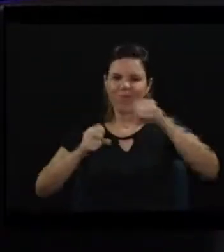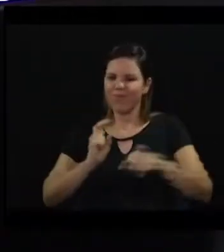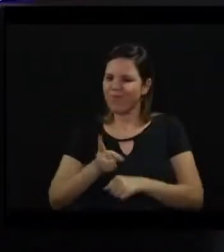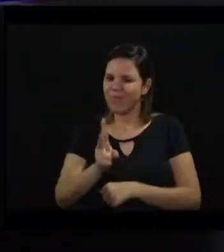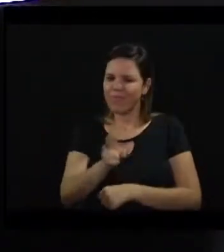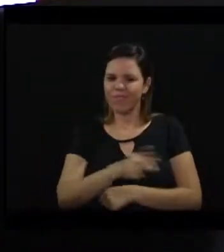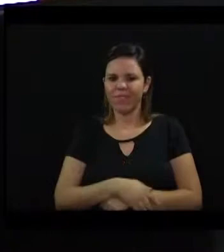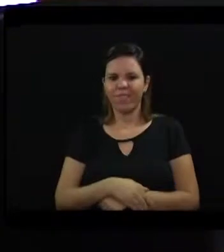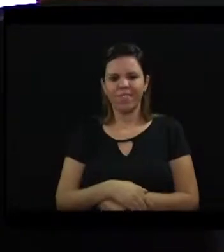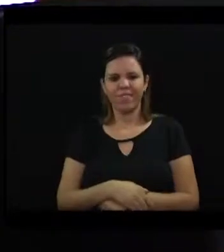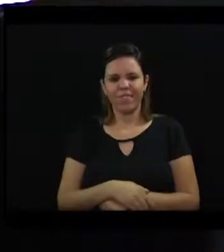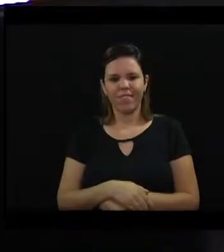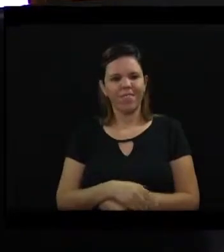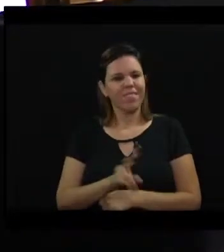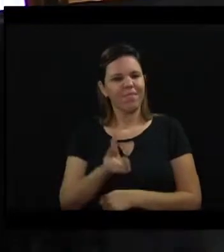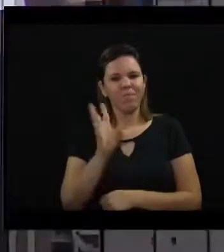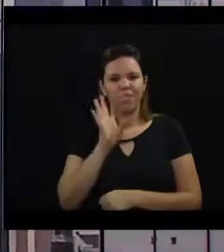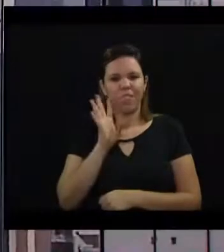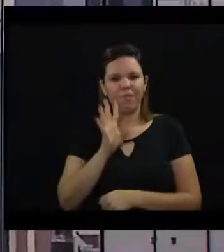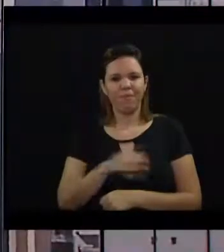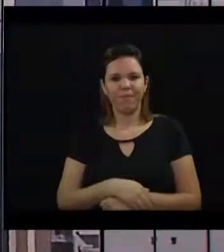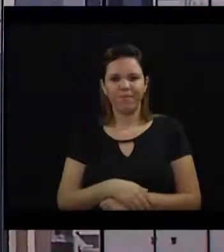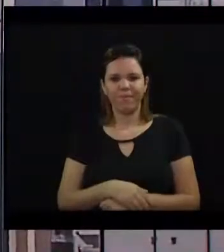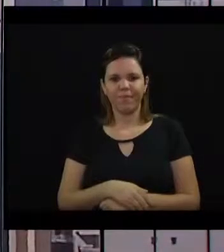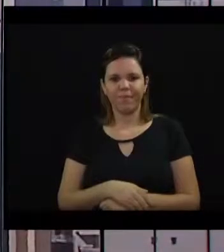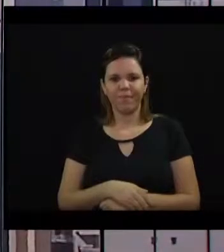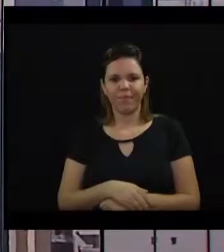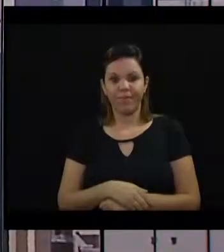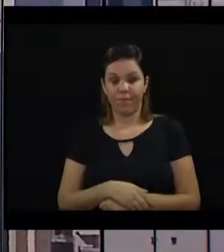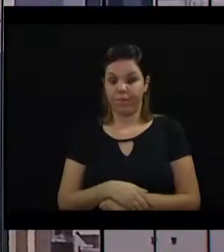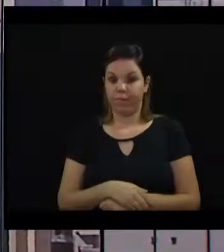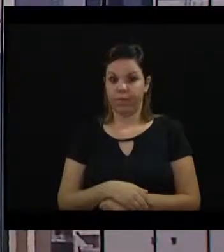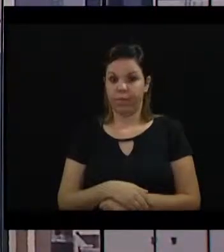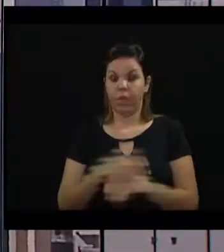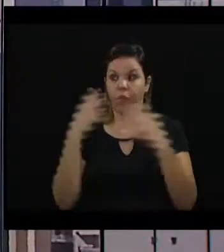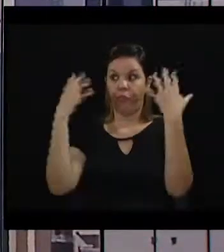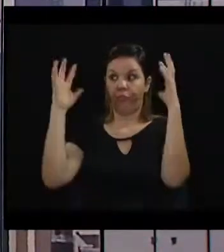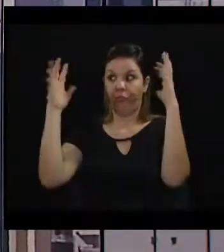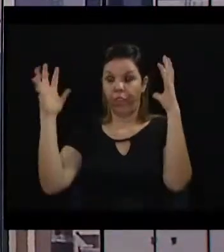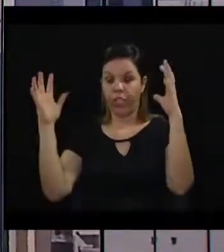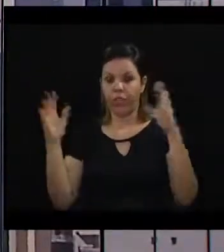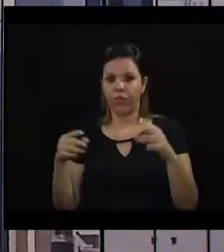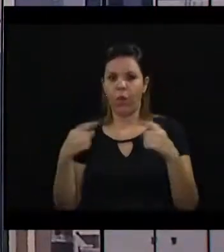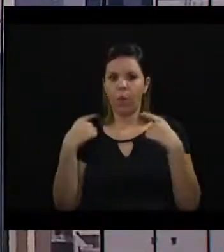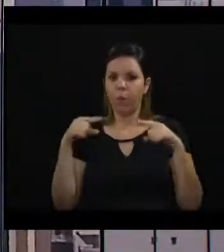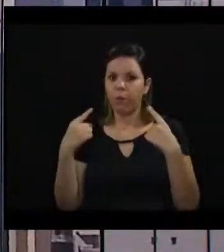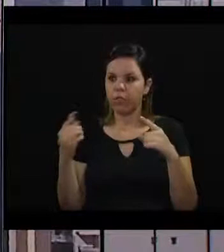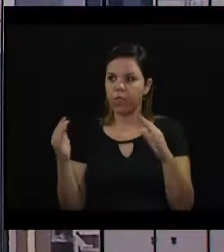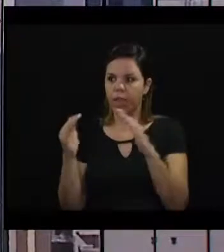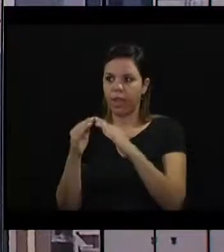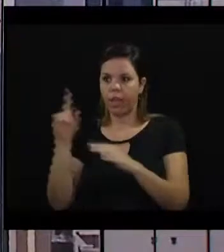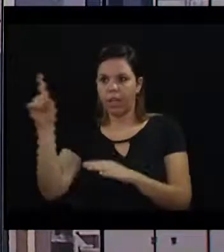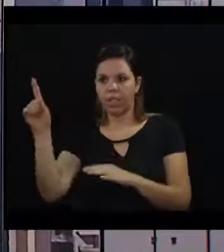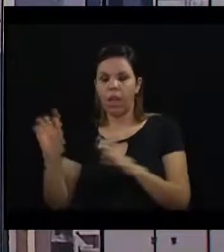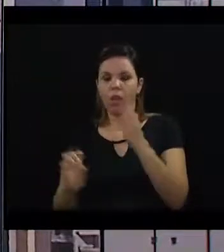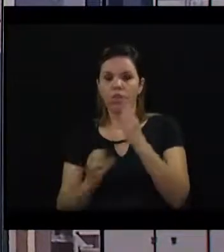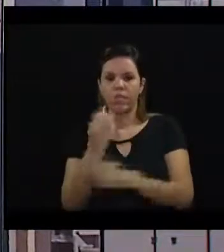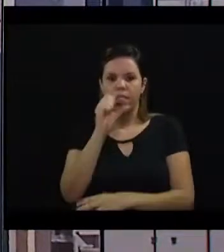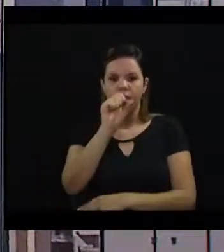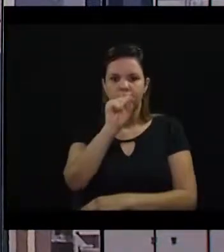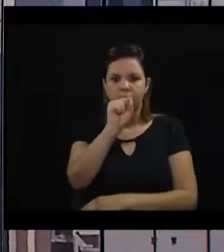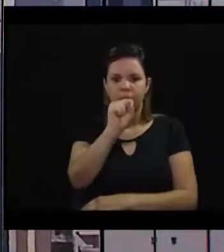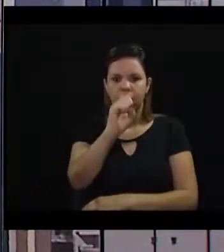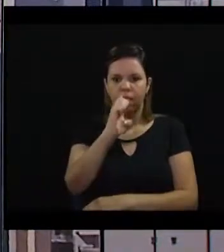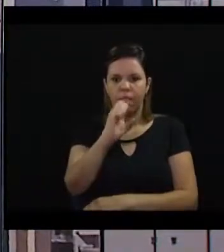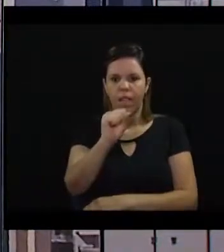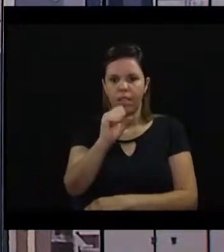mais. E tá sendo legal. O Festival Musicasa está acontecendo no Sesc Santo Amaro desde a